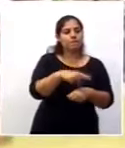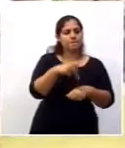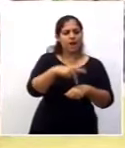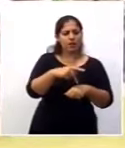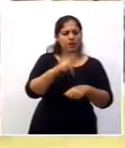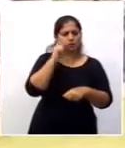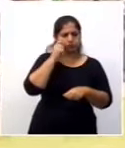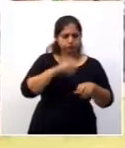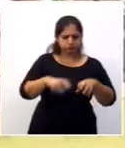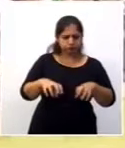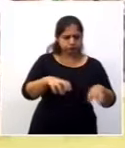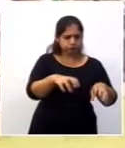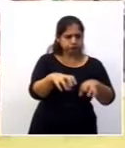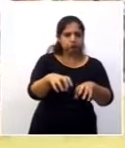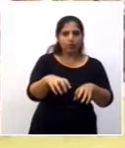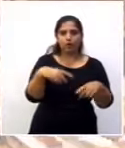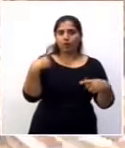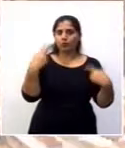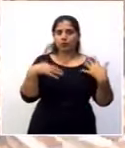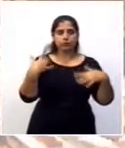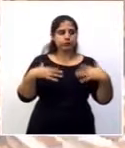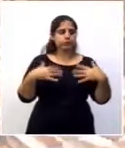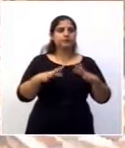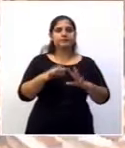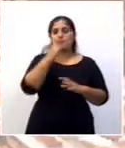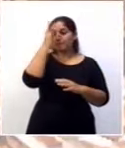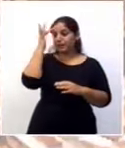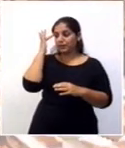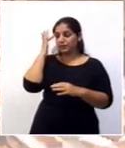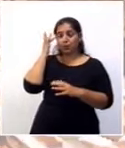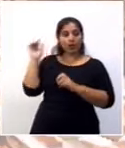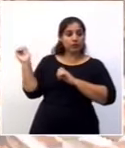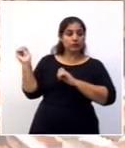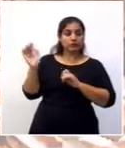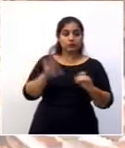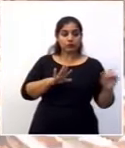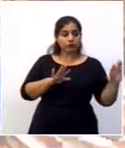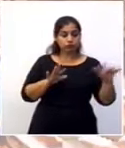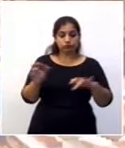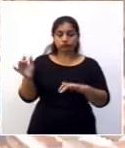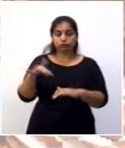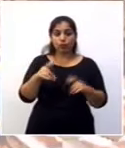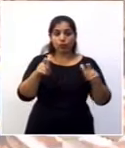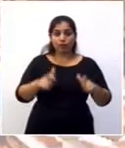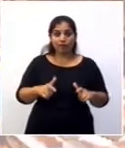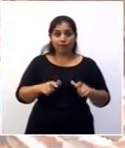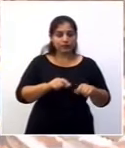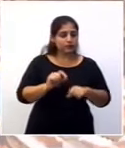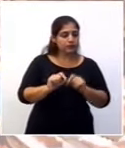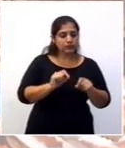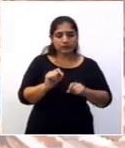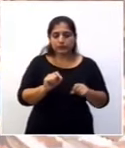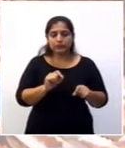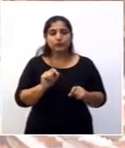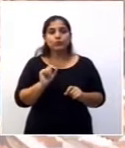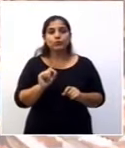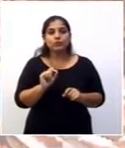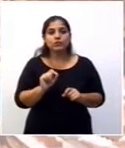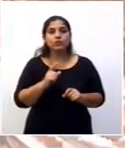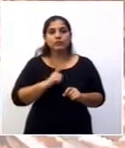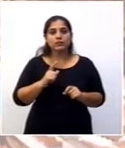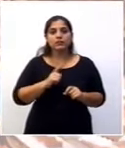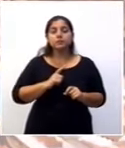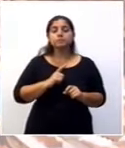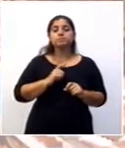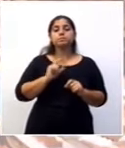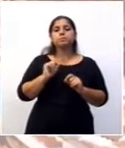Pretas. Aquilo foi uma loucura. Então as pessoas que chegavam nessa região e avistavam o